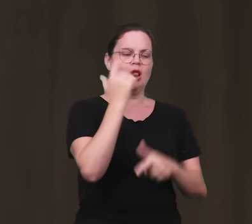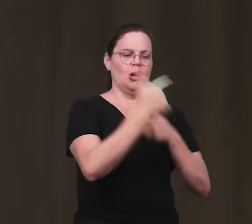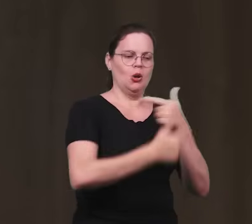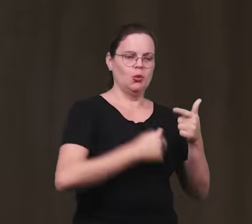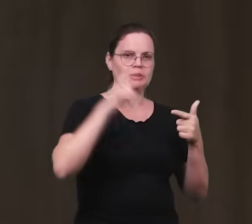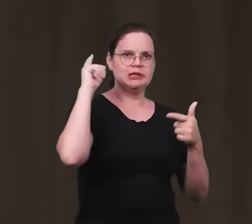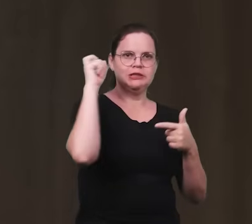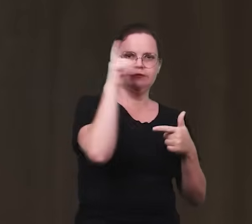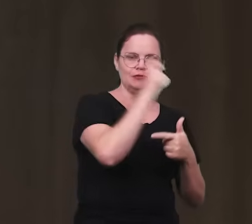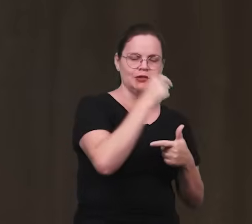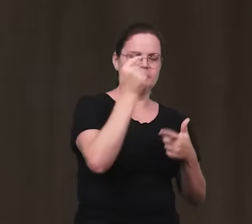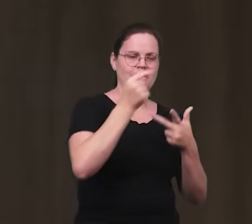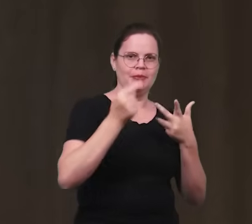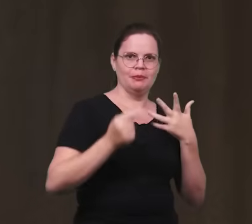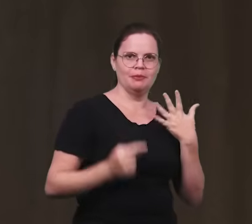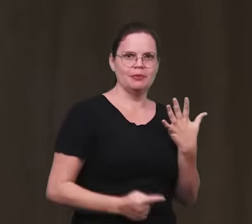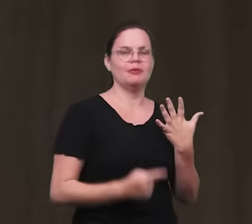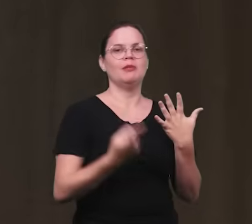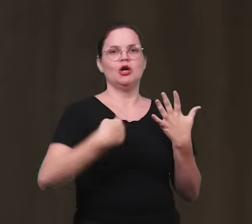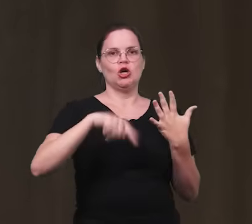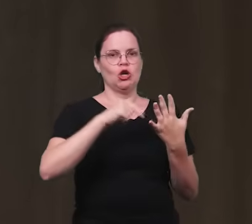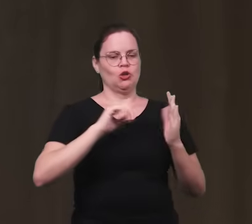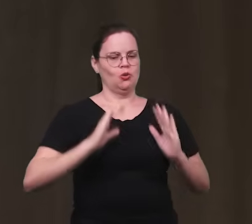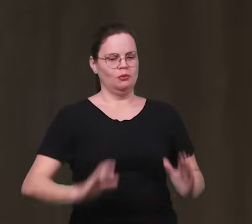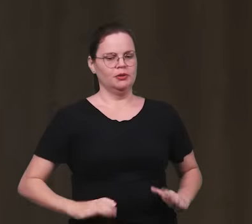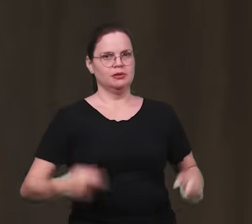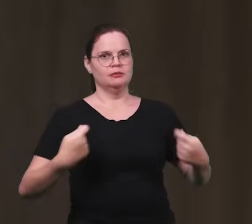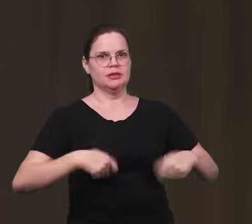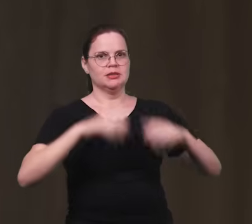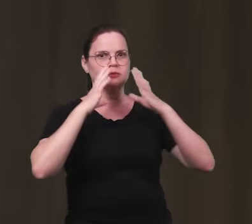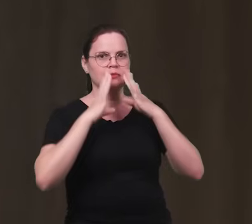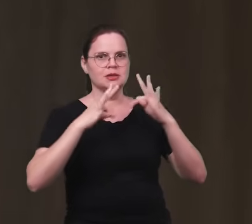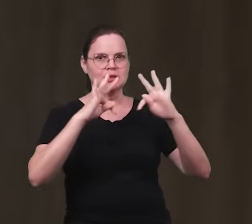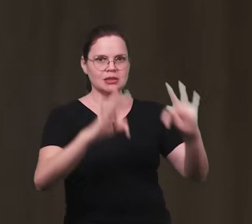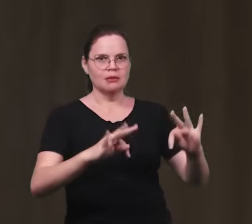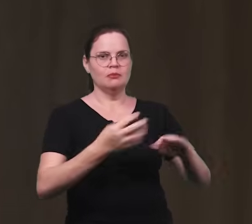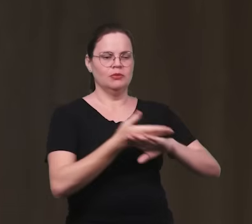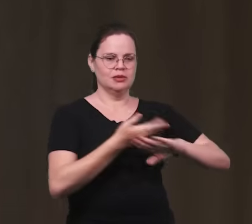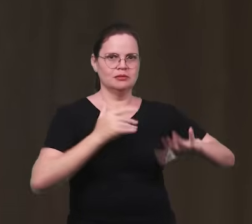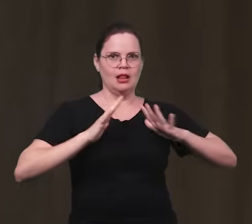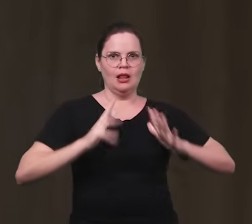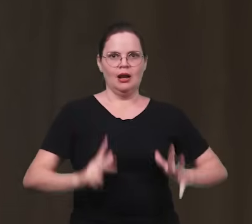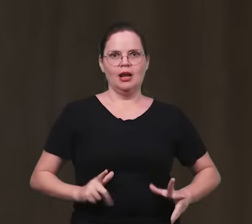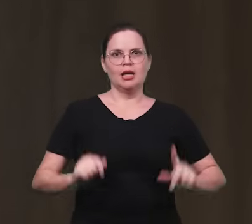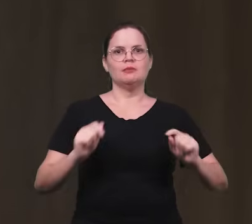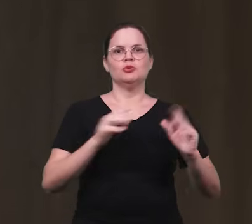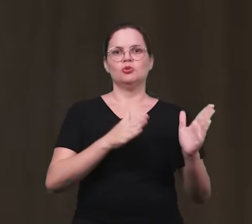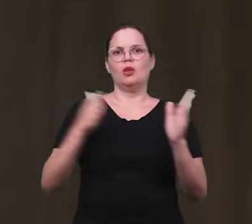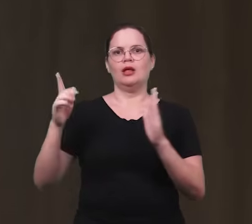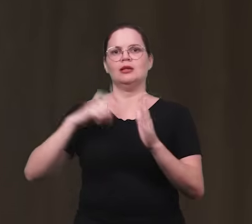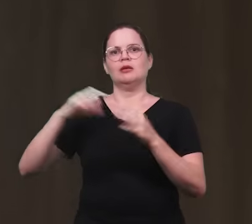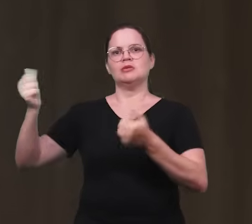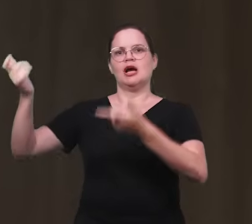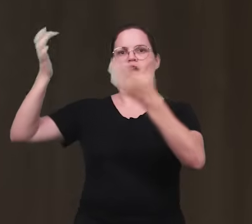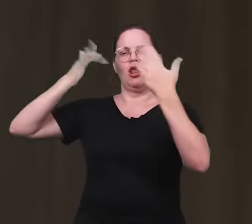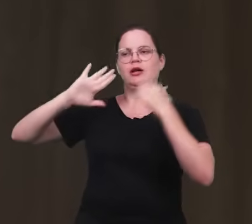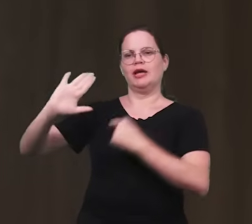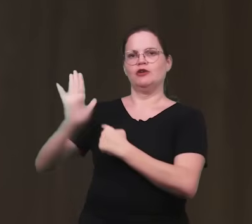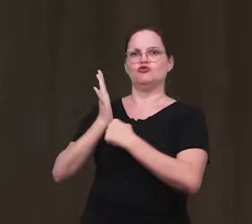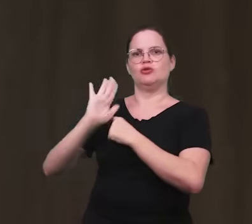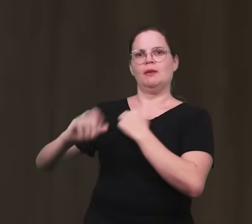nosso comportamento, o nosso testemunho, para mantermos o nosso lar santificado, nós temos a glória de Deus ao nosso favor,